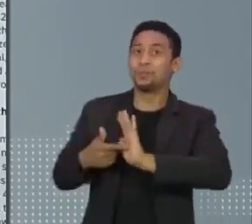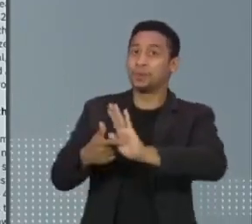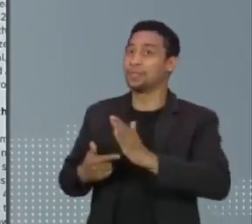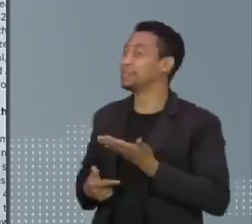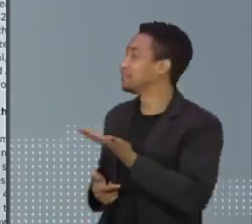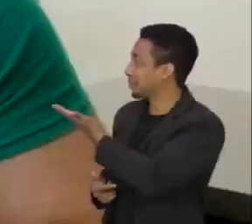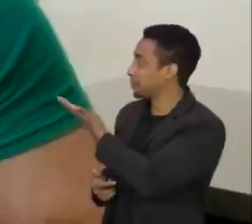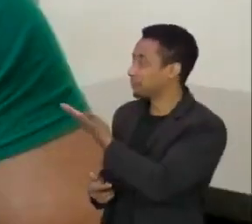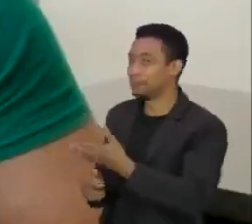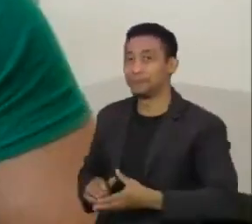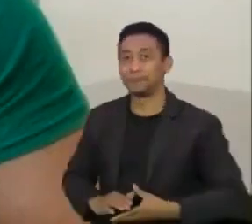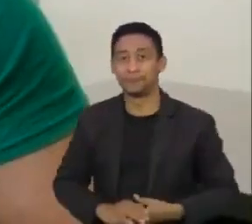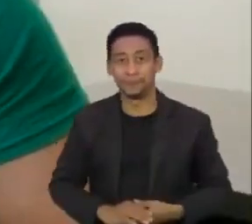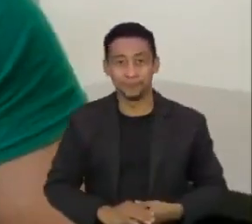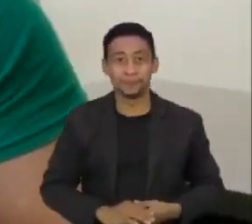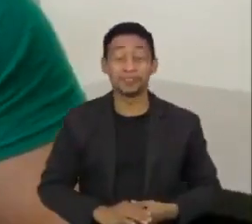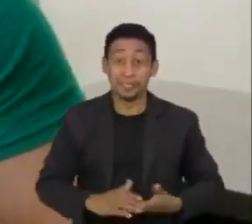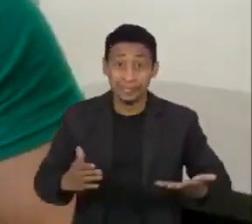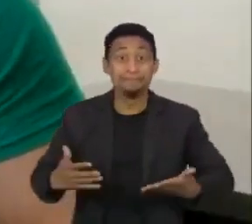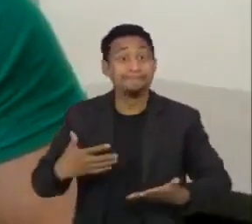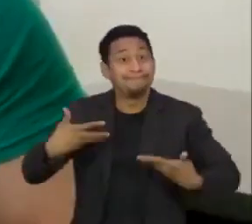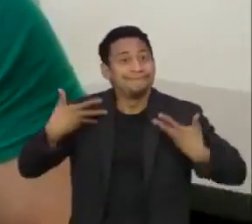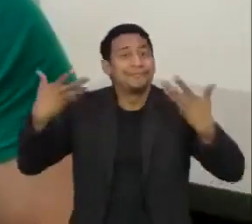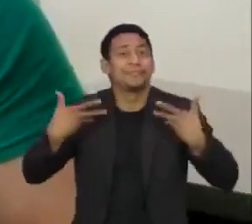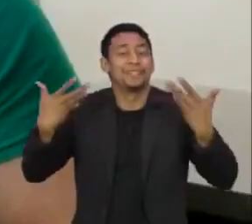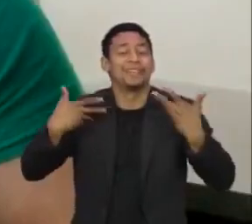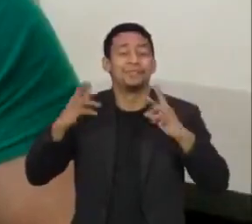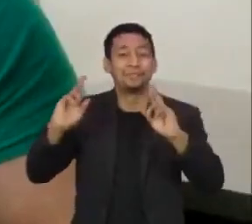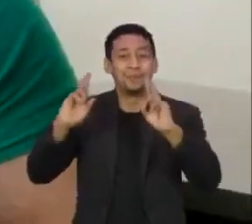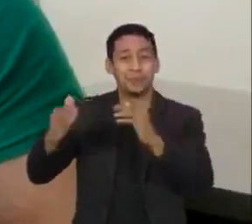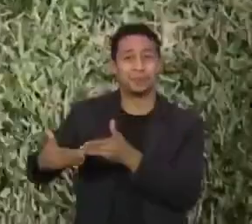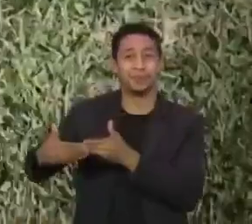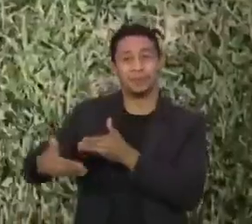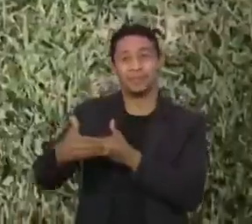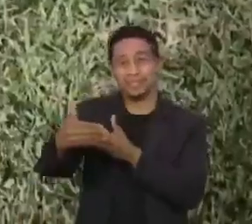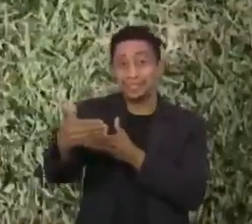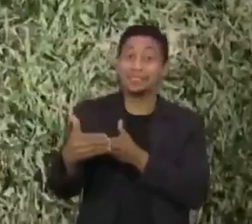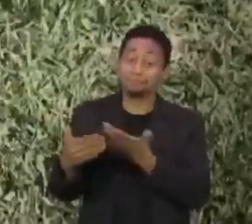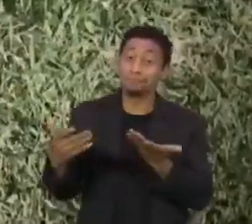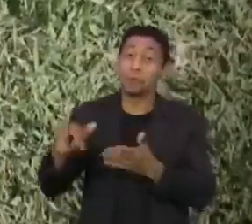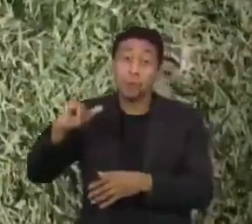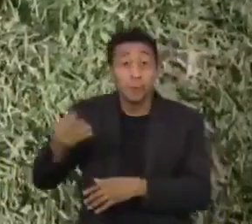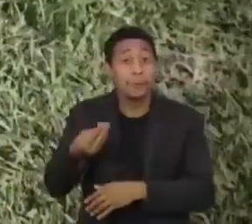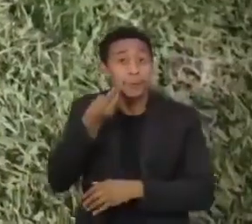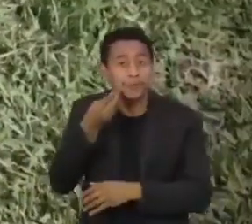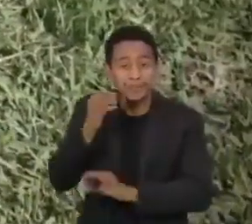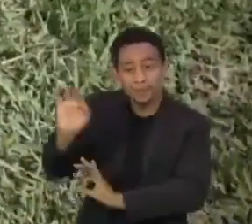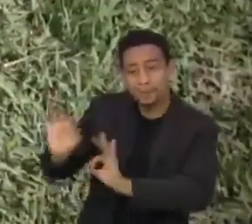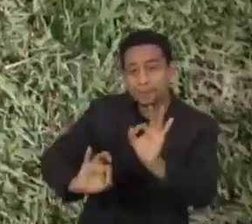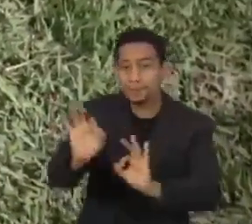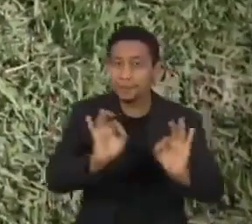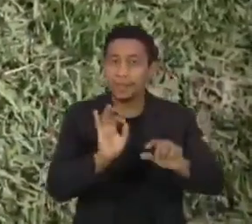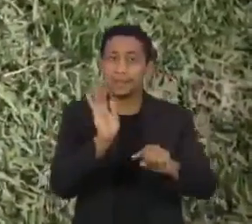de ser lançada. A gente está muito contente e esperamos aí que apareçam outras oportunidades de continuar ajudando os animais.